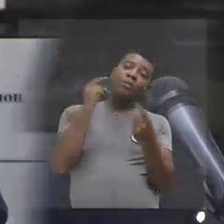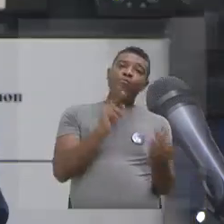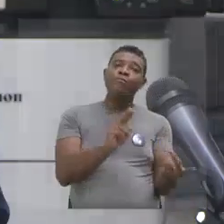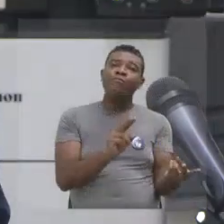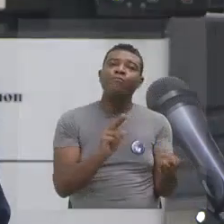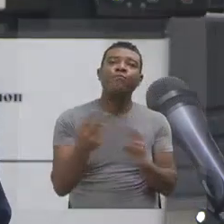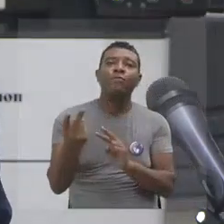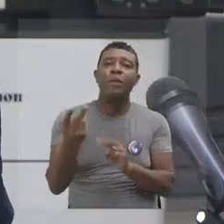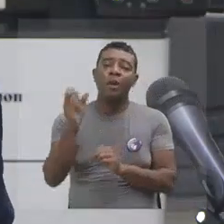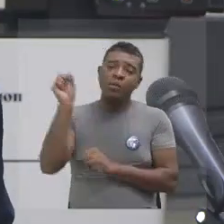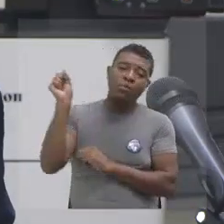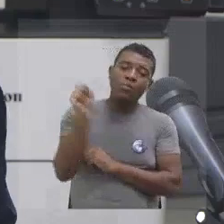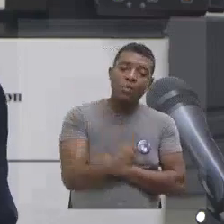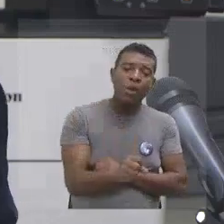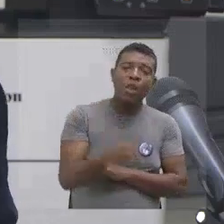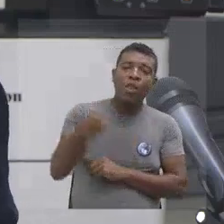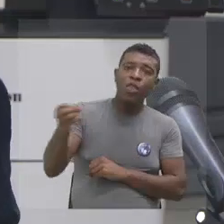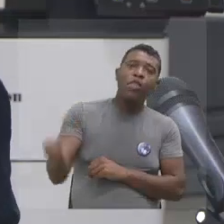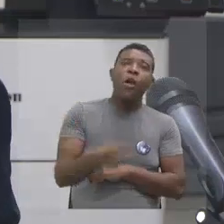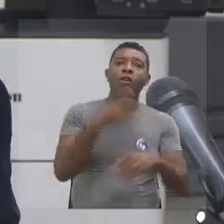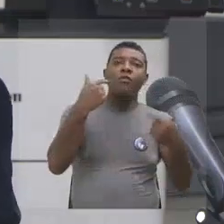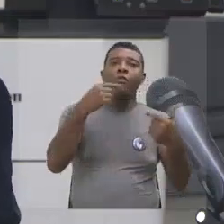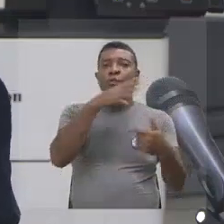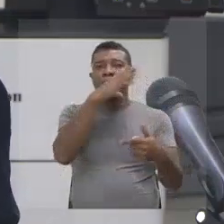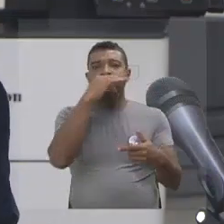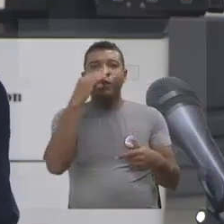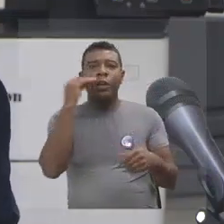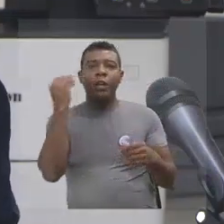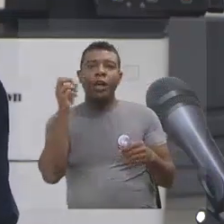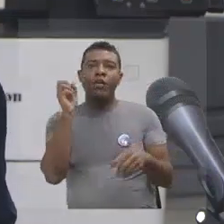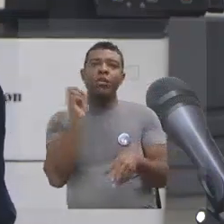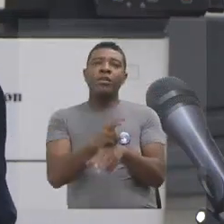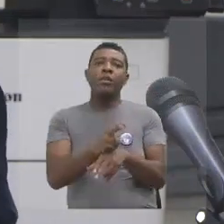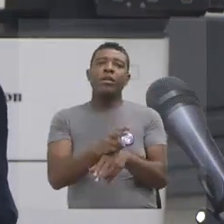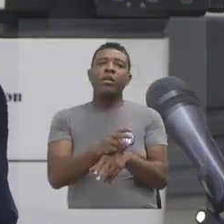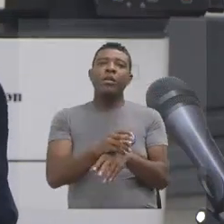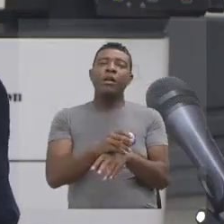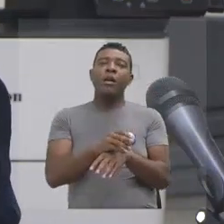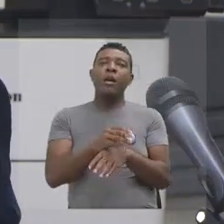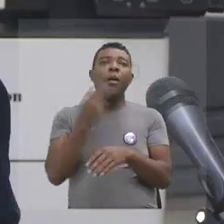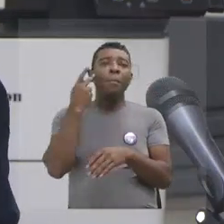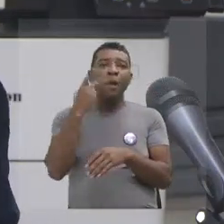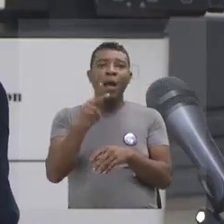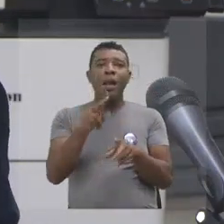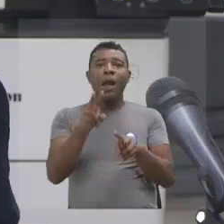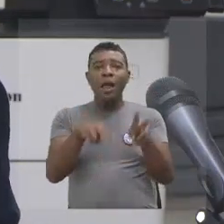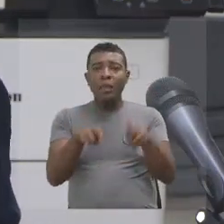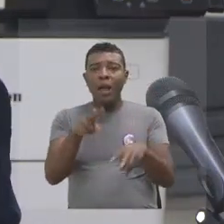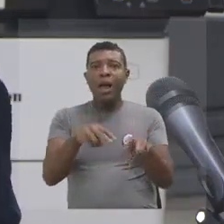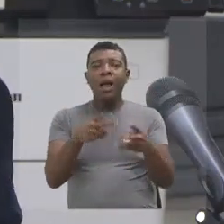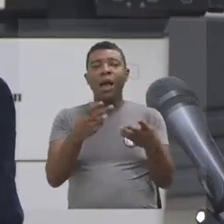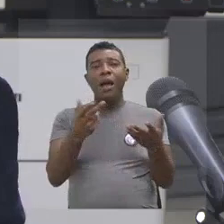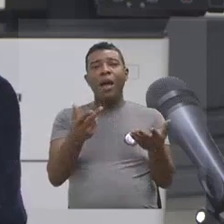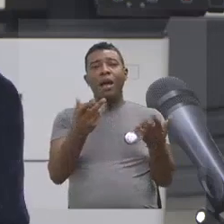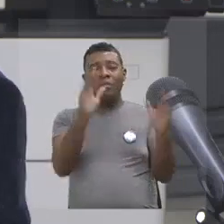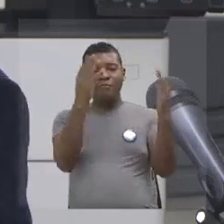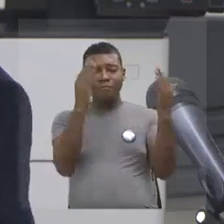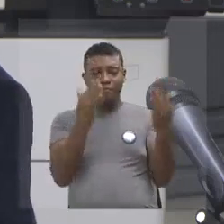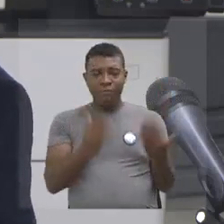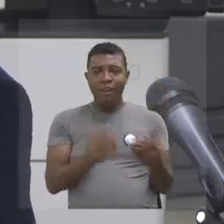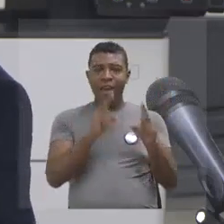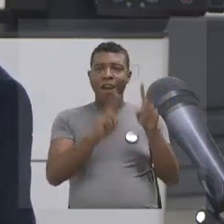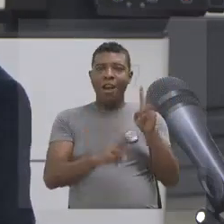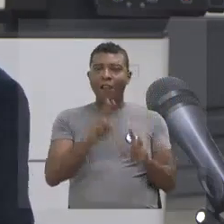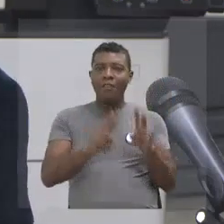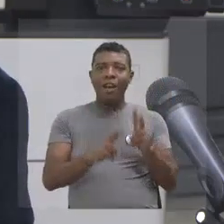mais servidores para que o trabalho análise a avaliação seja feita com mais celeridade e o que